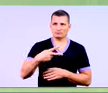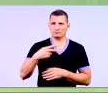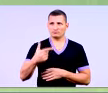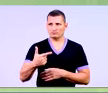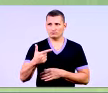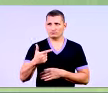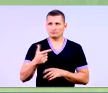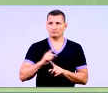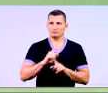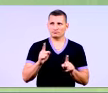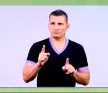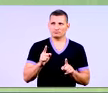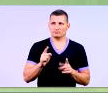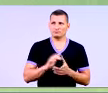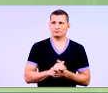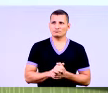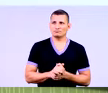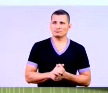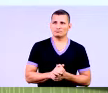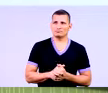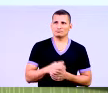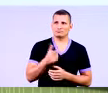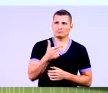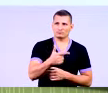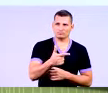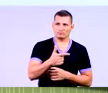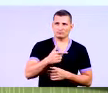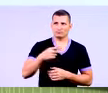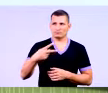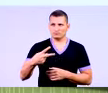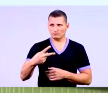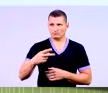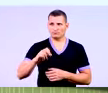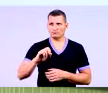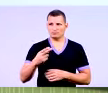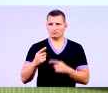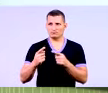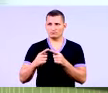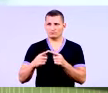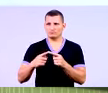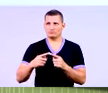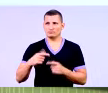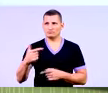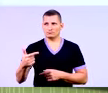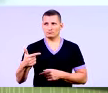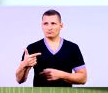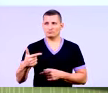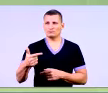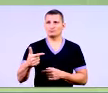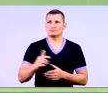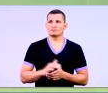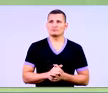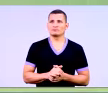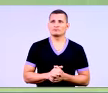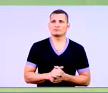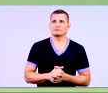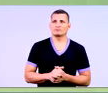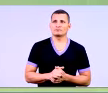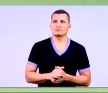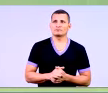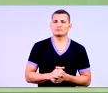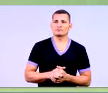não 2 é maior ou igual a dois olhos aqui e agora